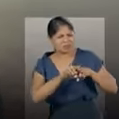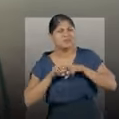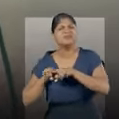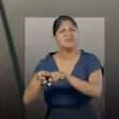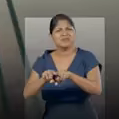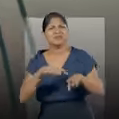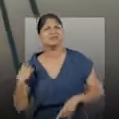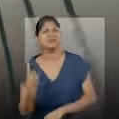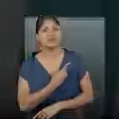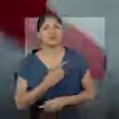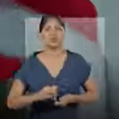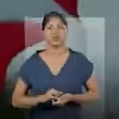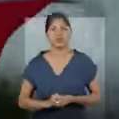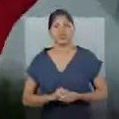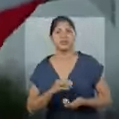nossa grandeza.